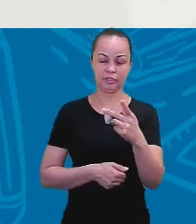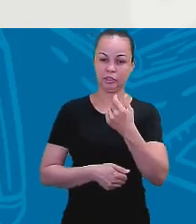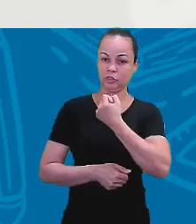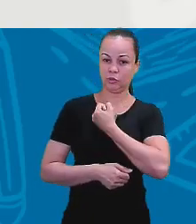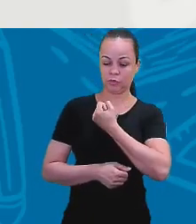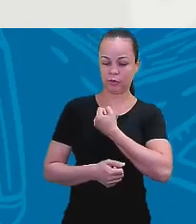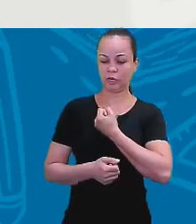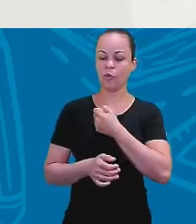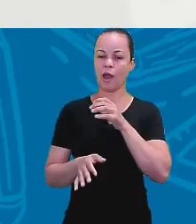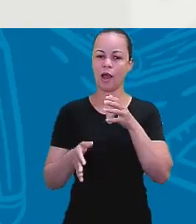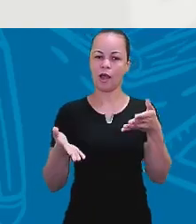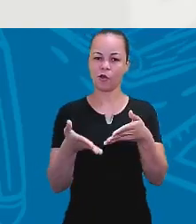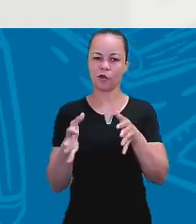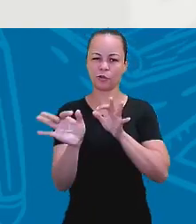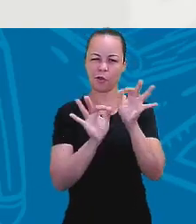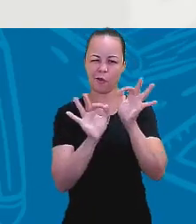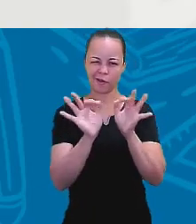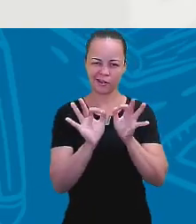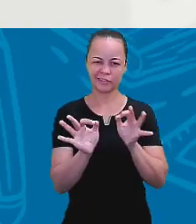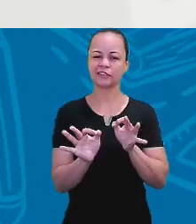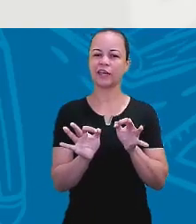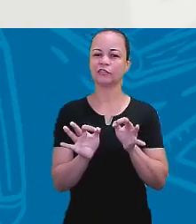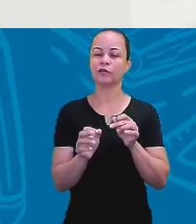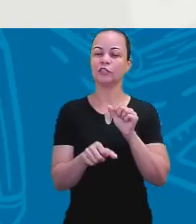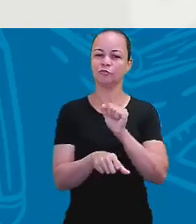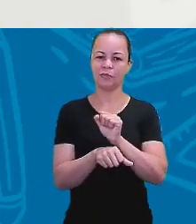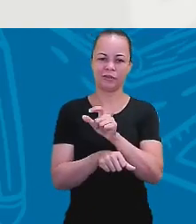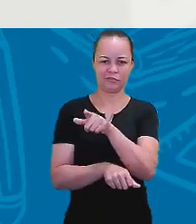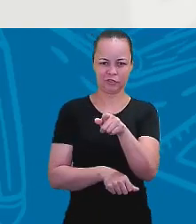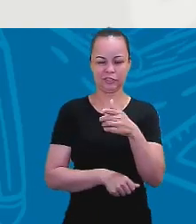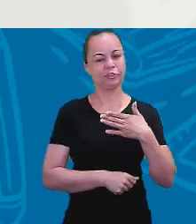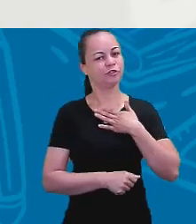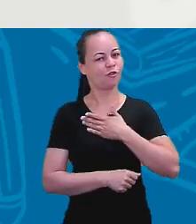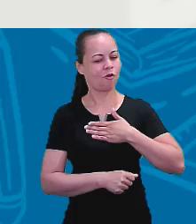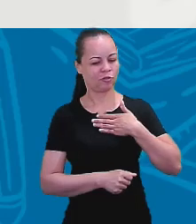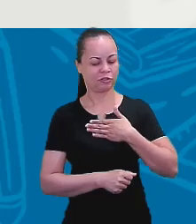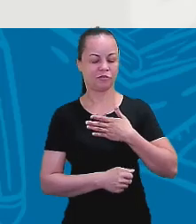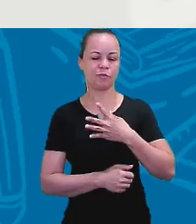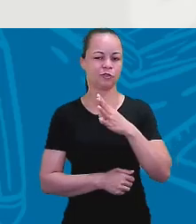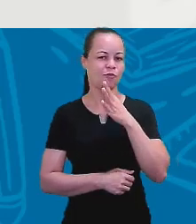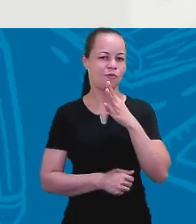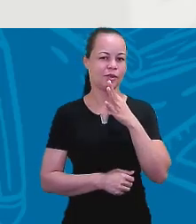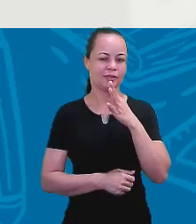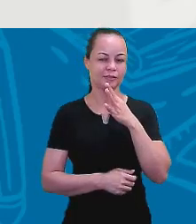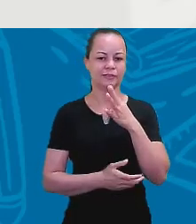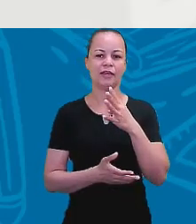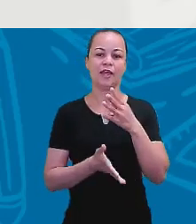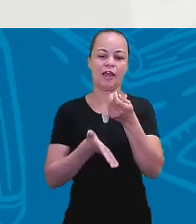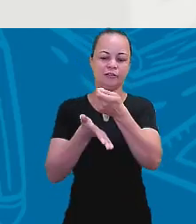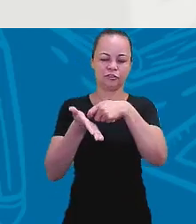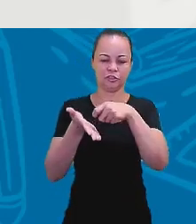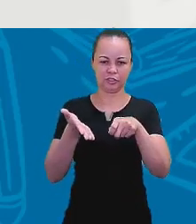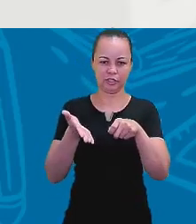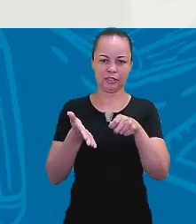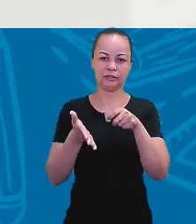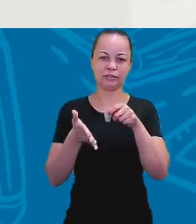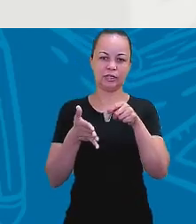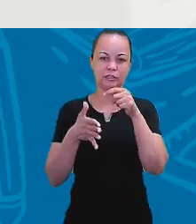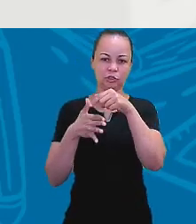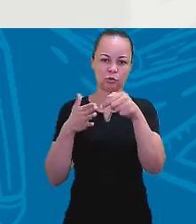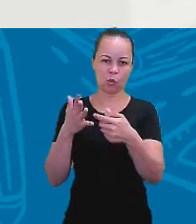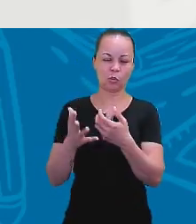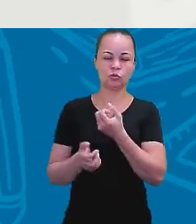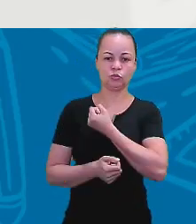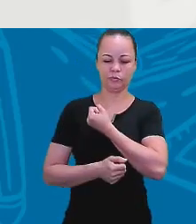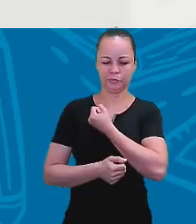bem decoradozinhos e é bem bonitinhos. Eu espero que vocês gostem deles, mas a gente vai conhecer a escrita também deles. Vamos lá. Esse